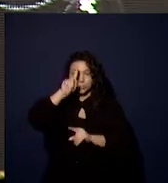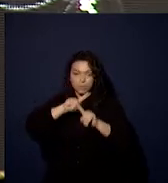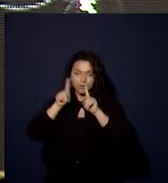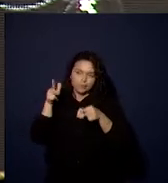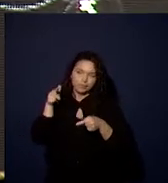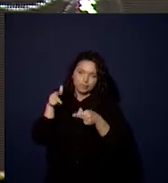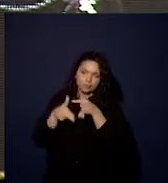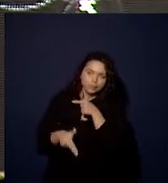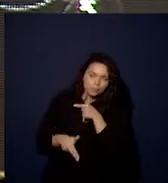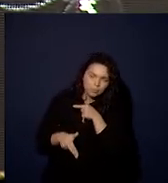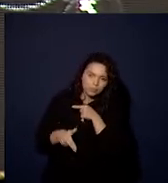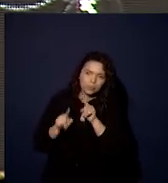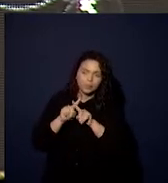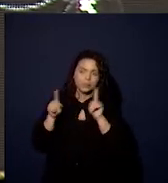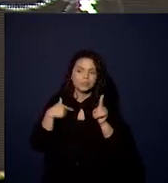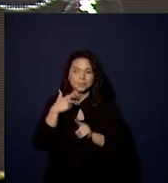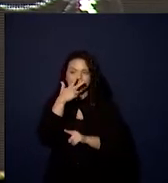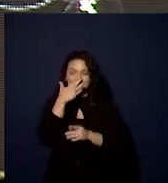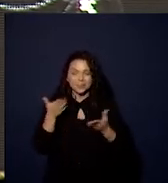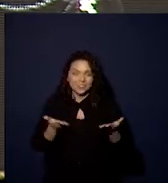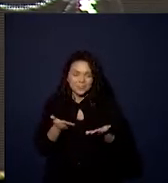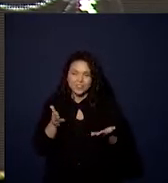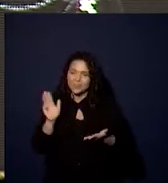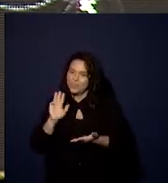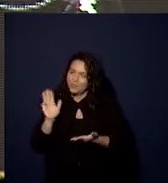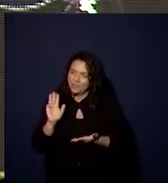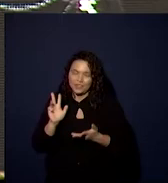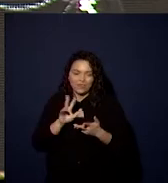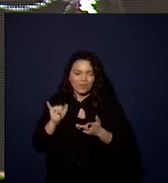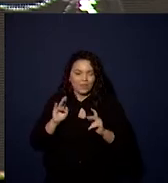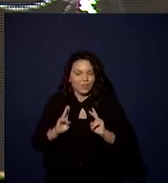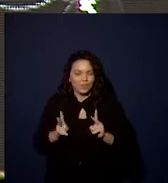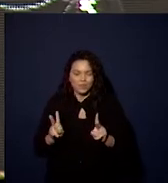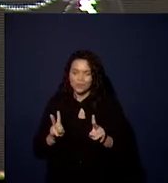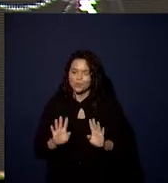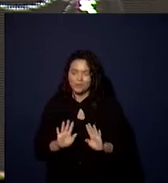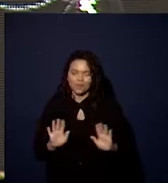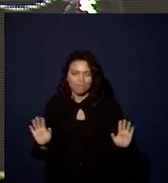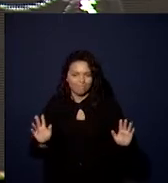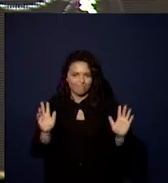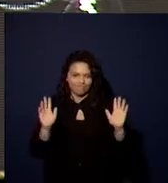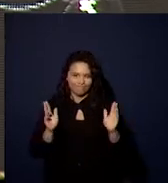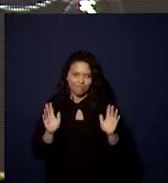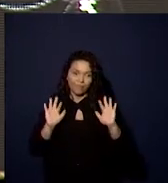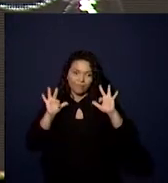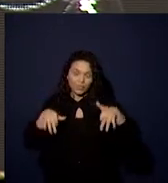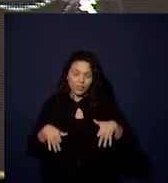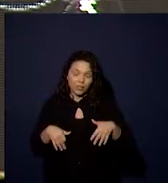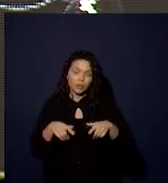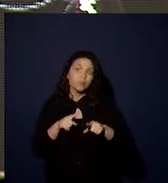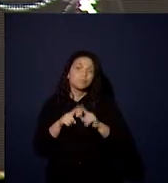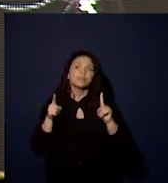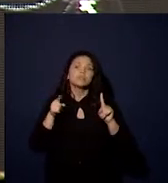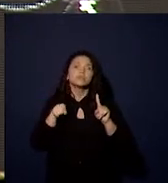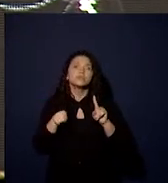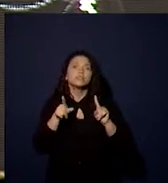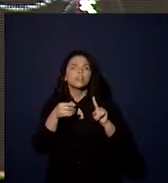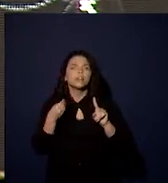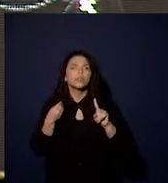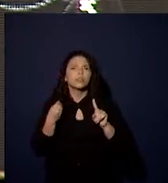obviamente na atual administração não tem sinais esse programa Qual é o impacto